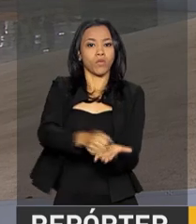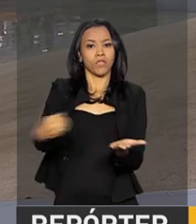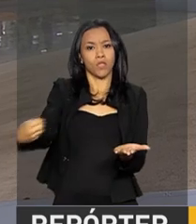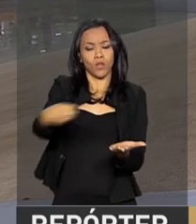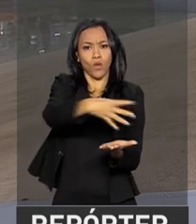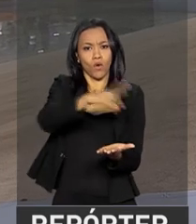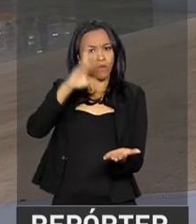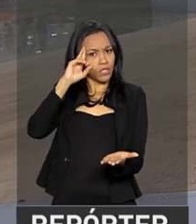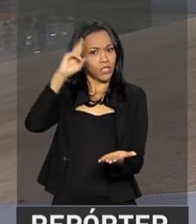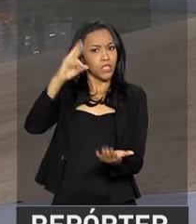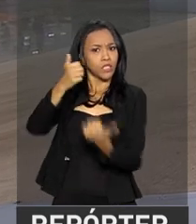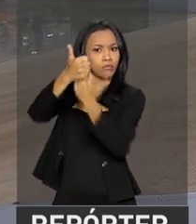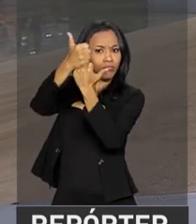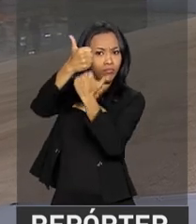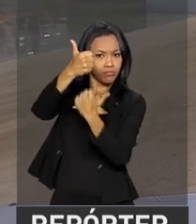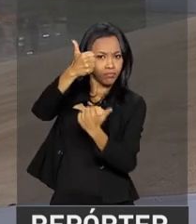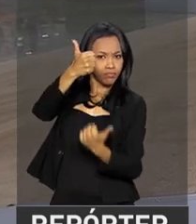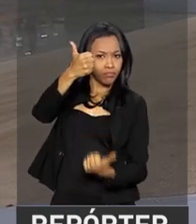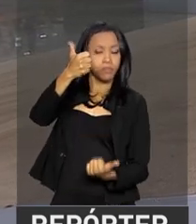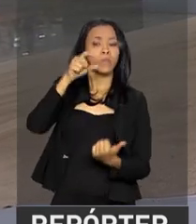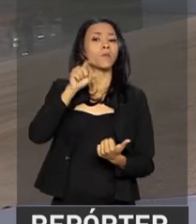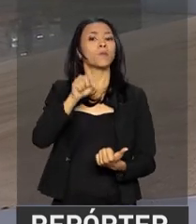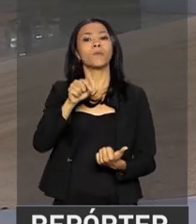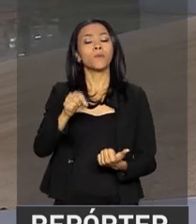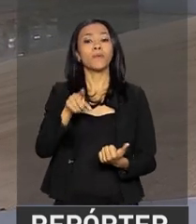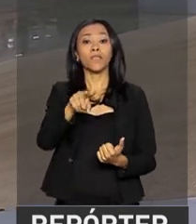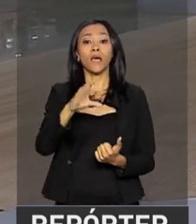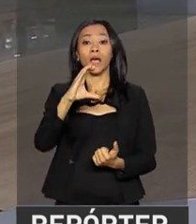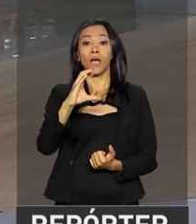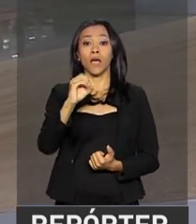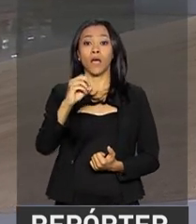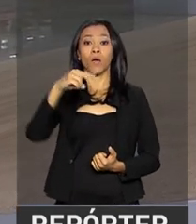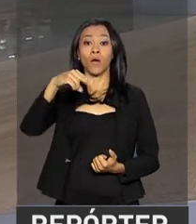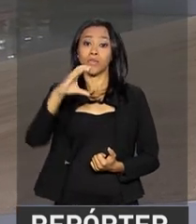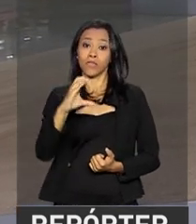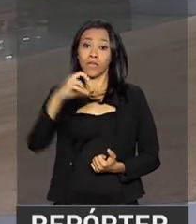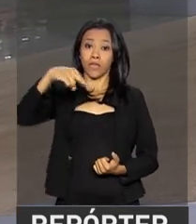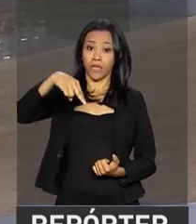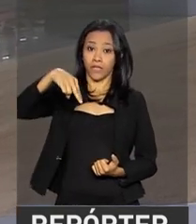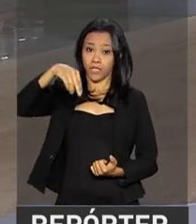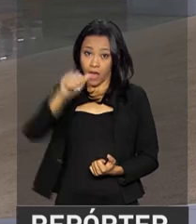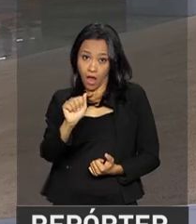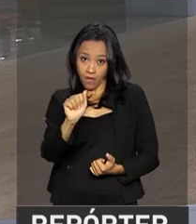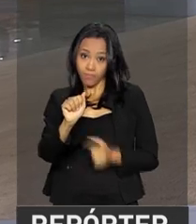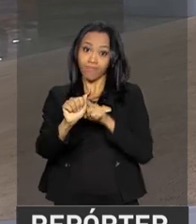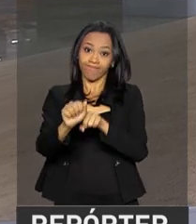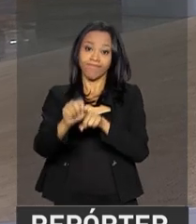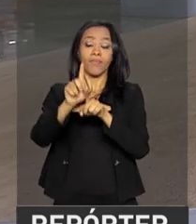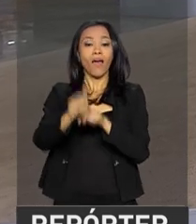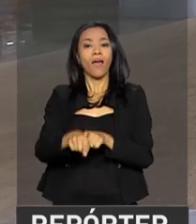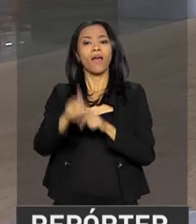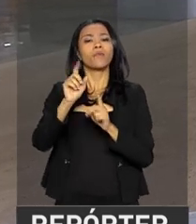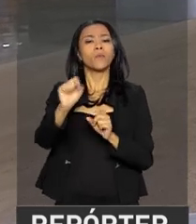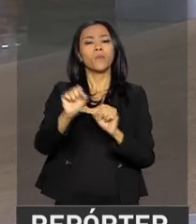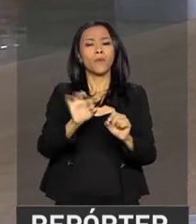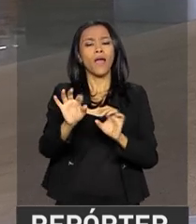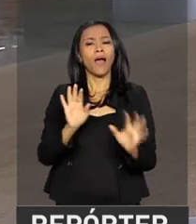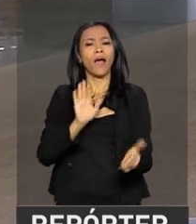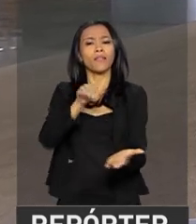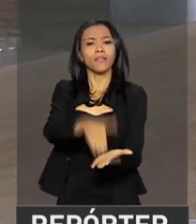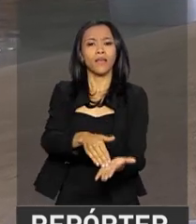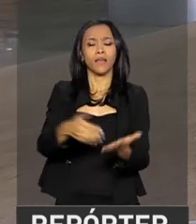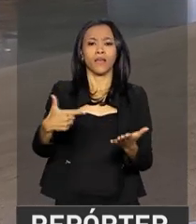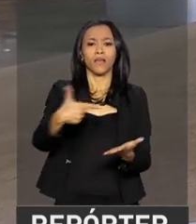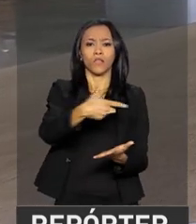executiva da confederação da agricultura e pecuária do brasil assine a nossa diretoria foi eleita para comandar a entidade até 2021